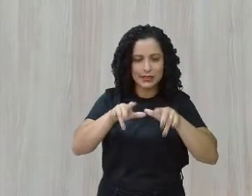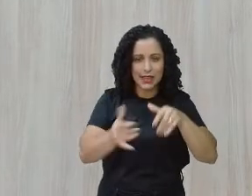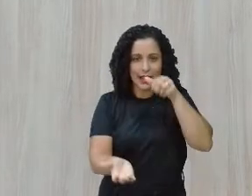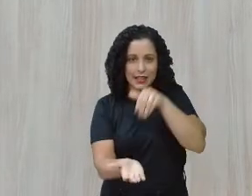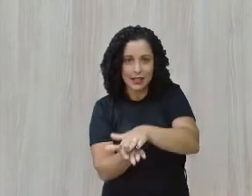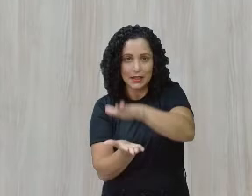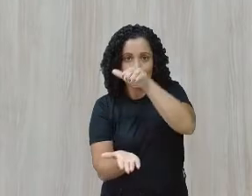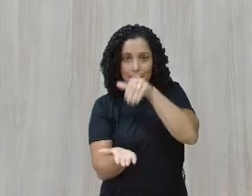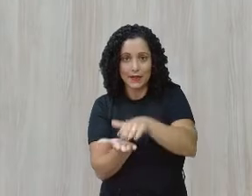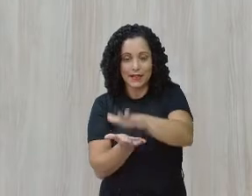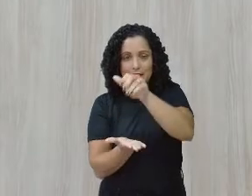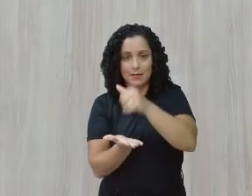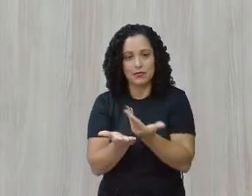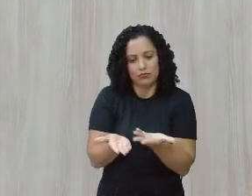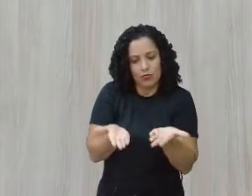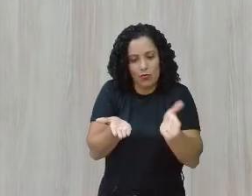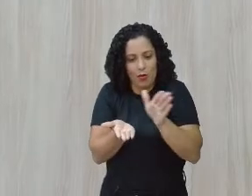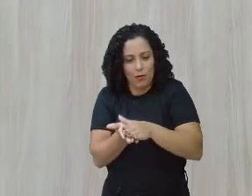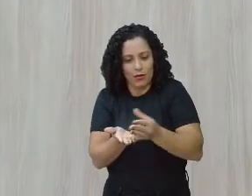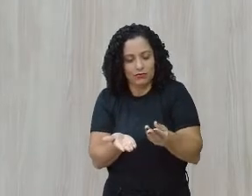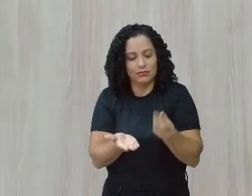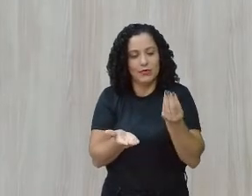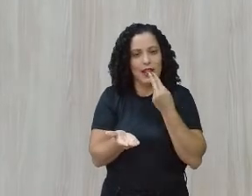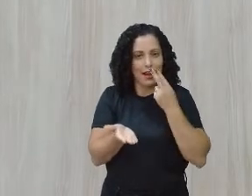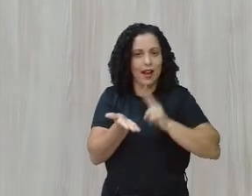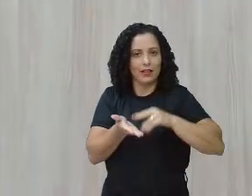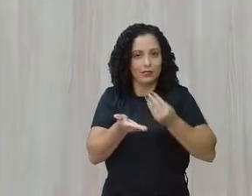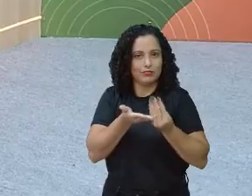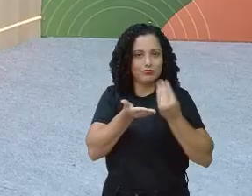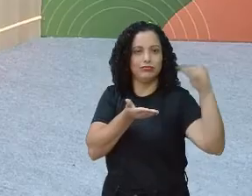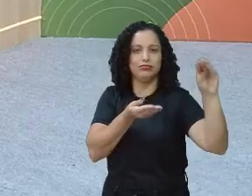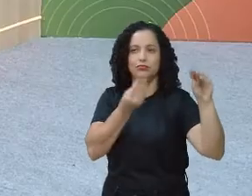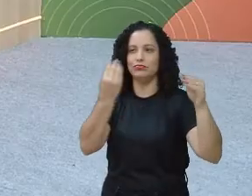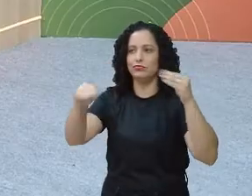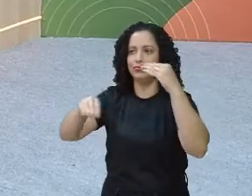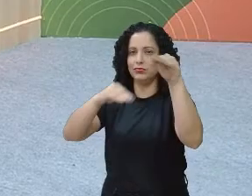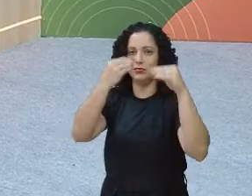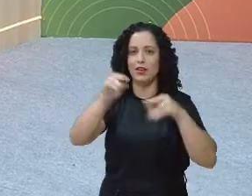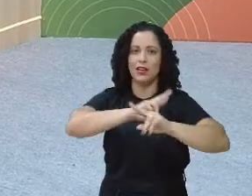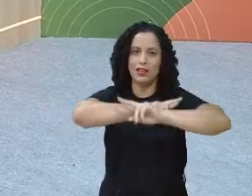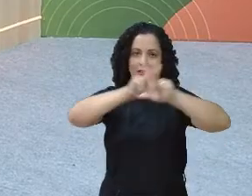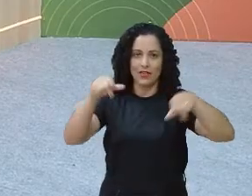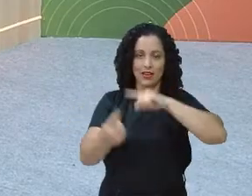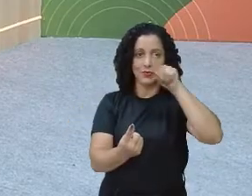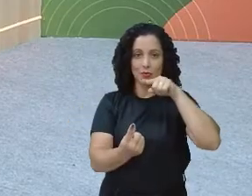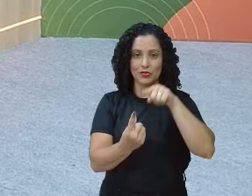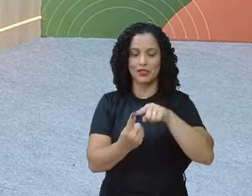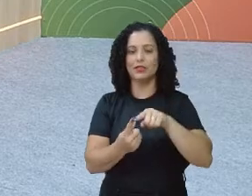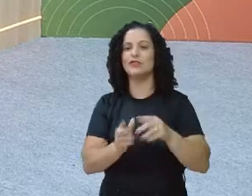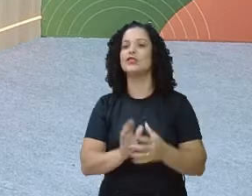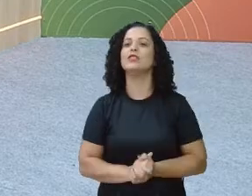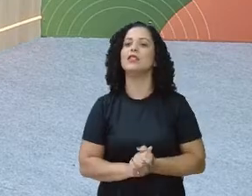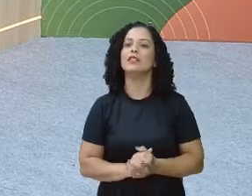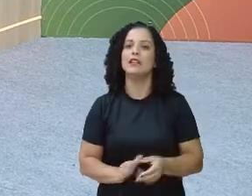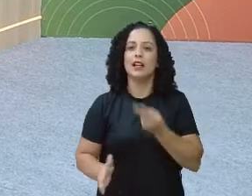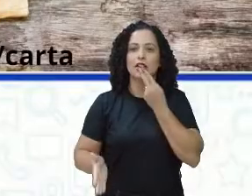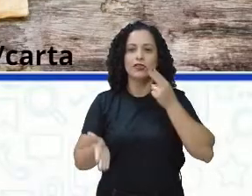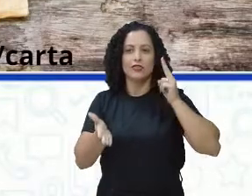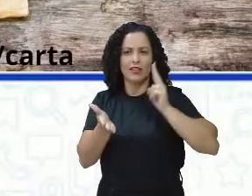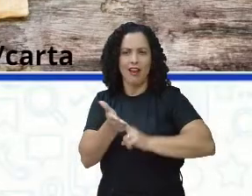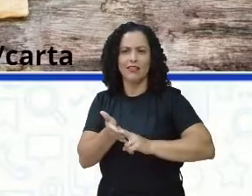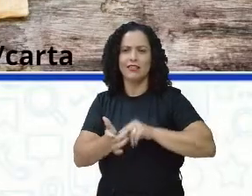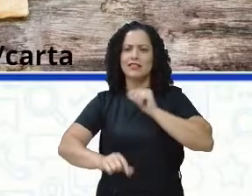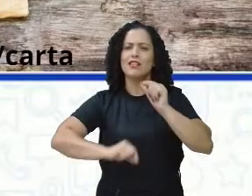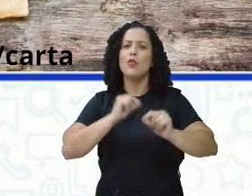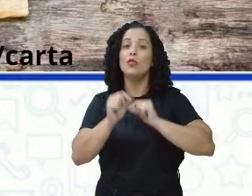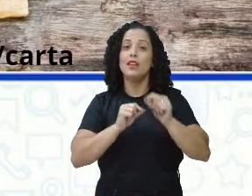imprime e tenta enviar para outra pessoa, com várias finalidades distintas. As cartas, elas são